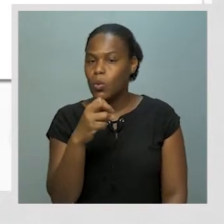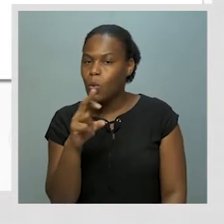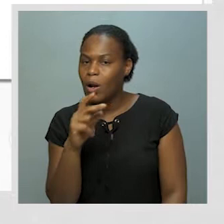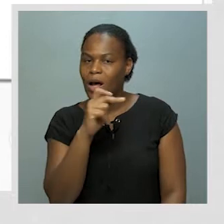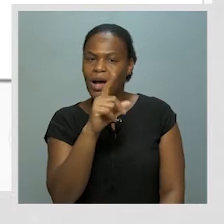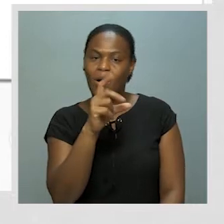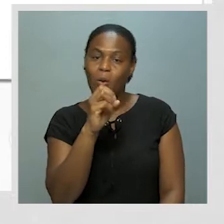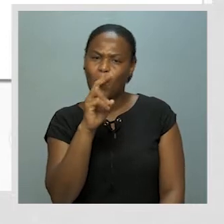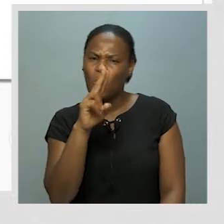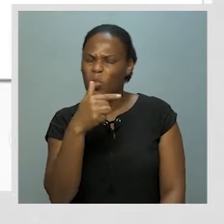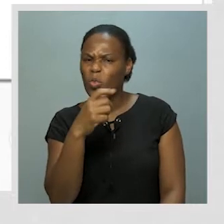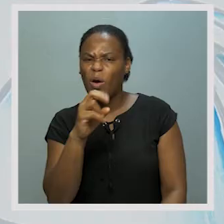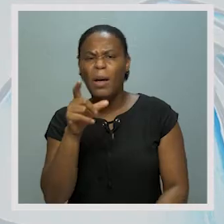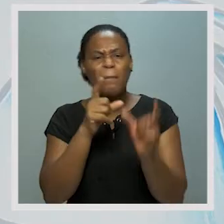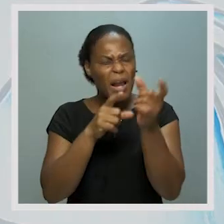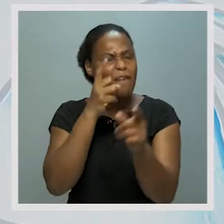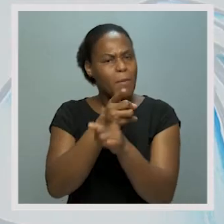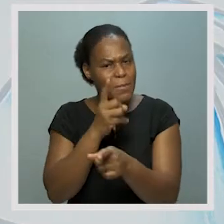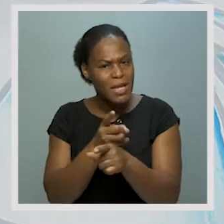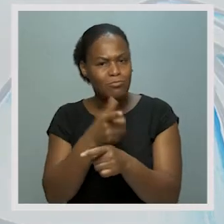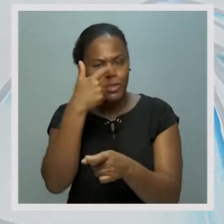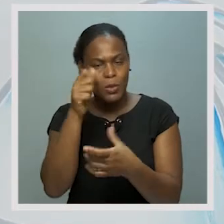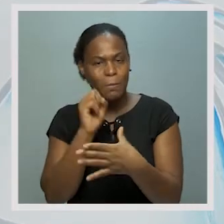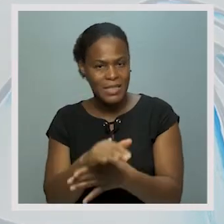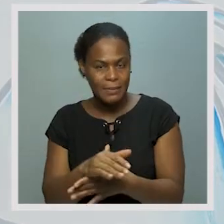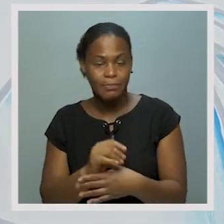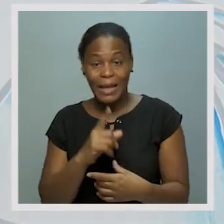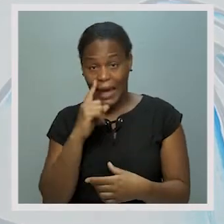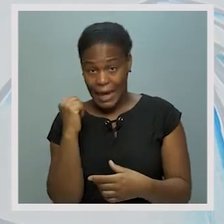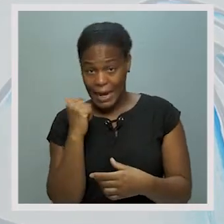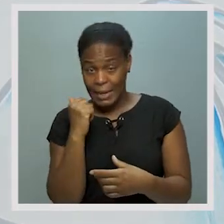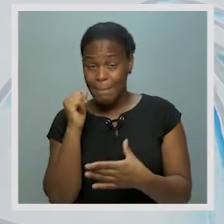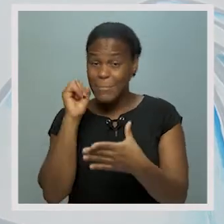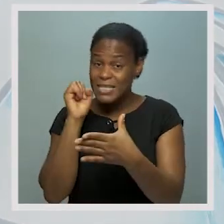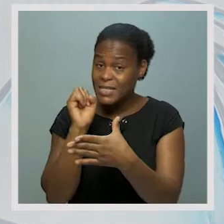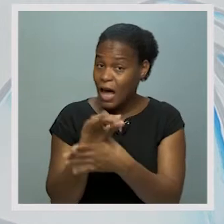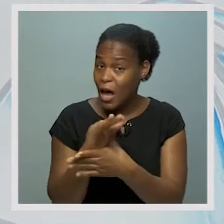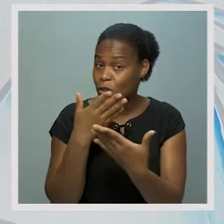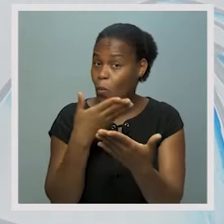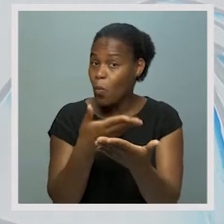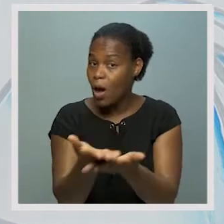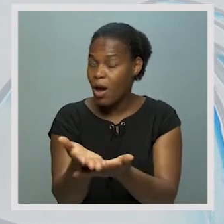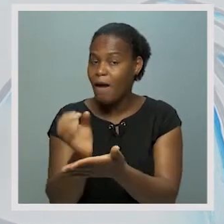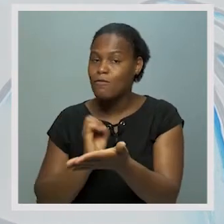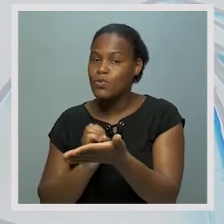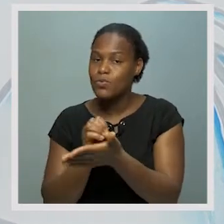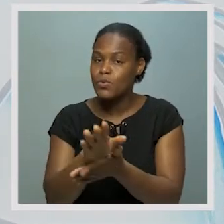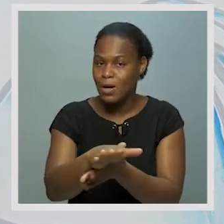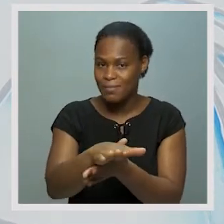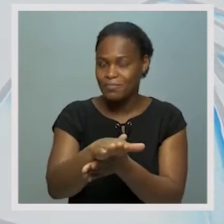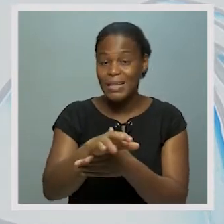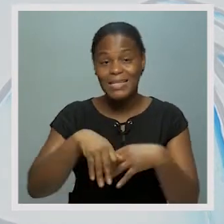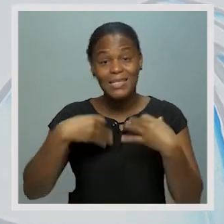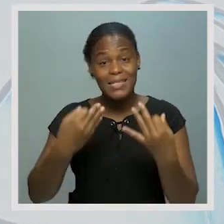ainda remitente. Ora, ele emite a mensagem. Sempre que alguém emite a mensagem, ele